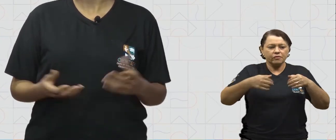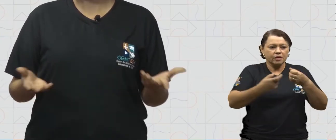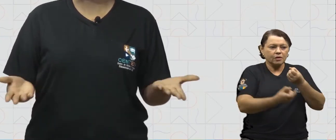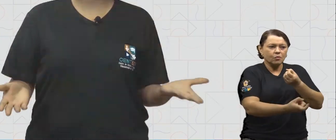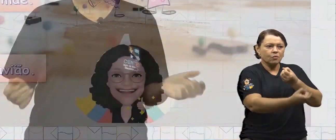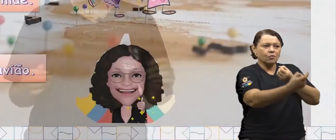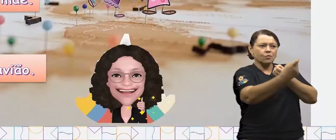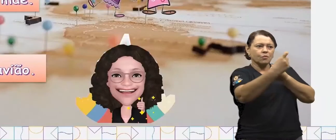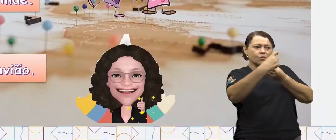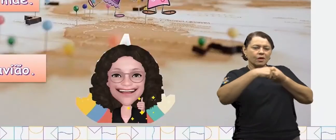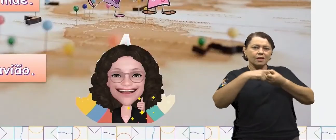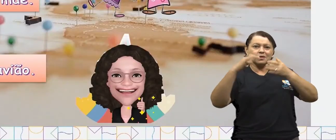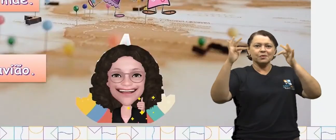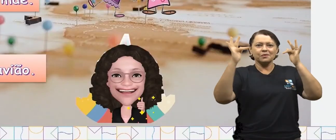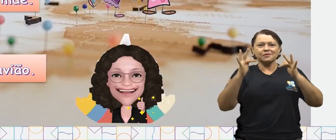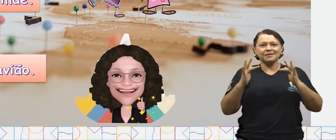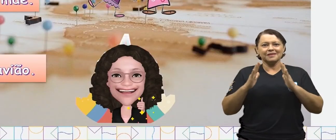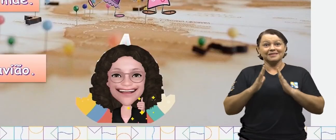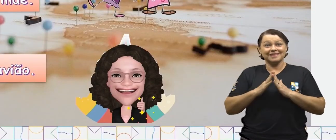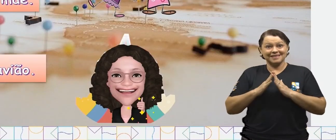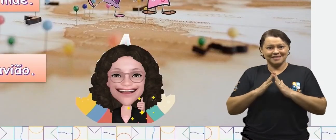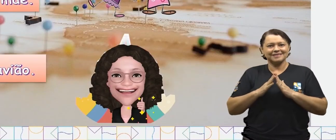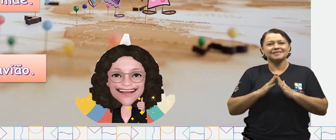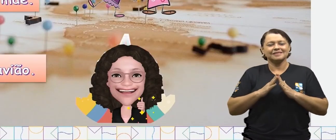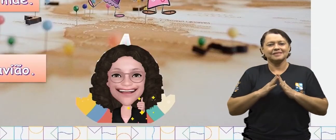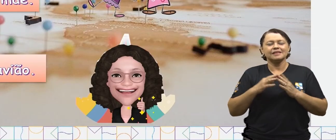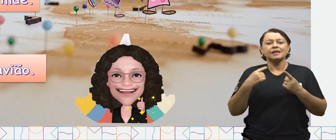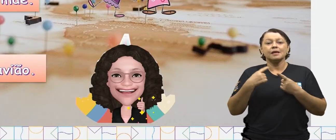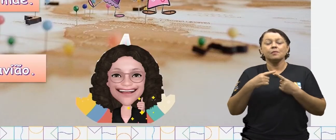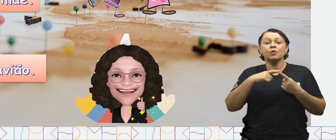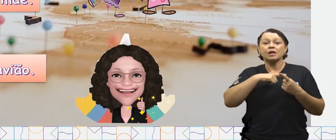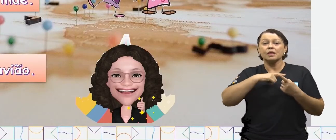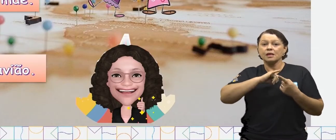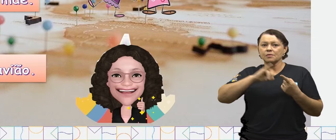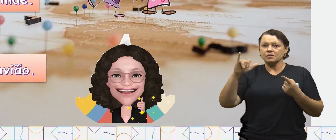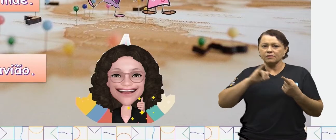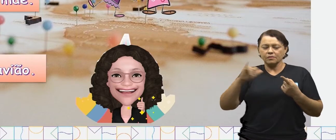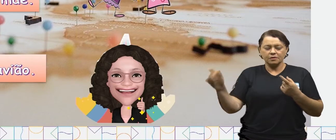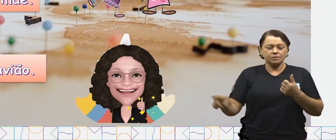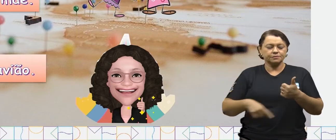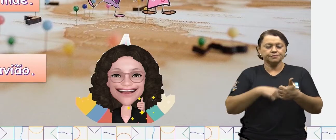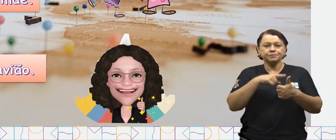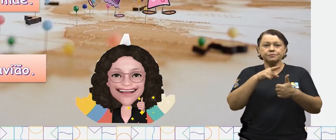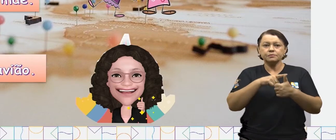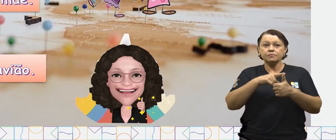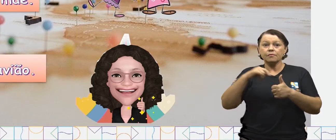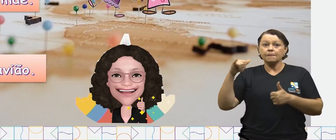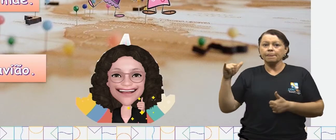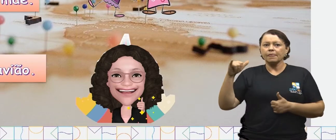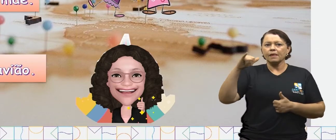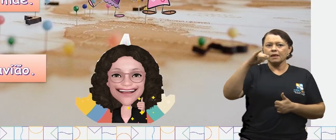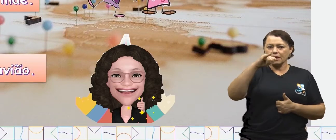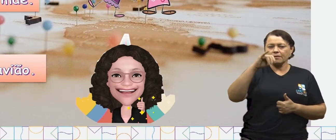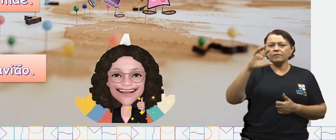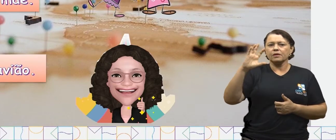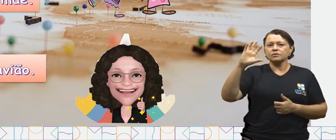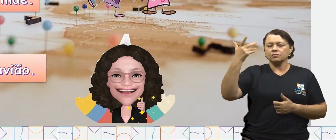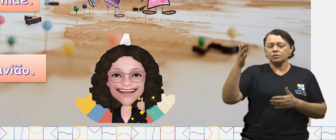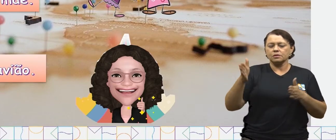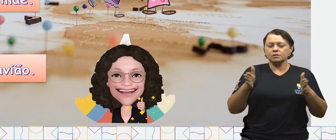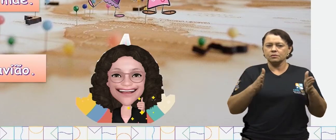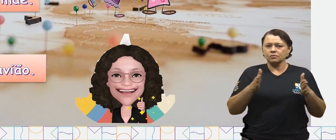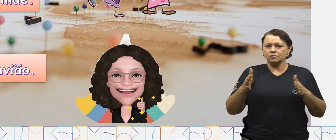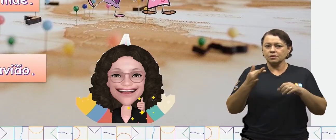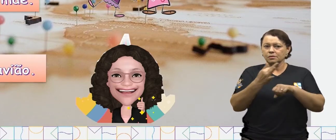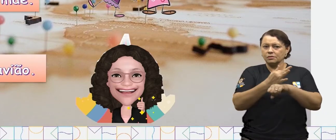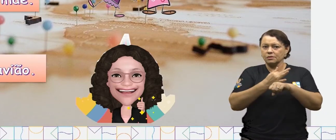casa? Maravilha! Até o momento, temos reunidas as seguintes informações. A viagem aconteceu no